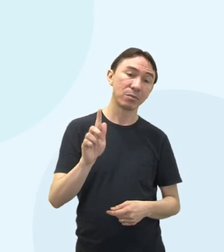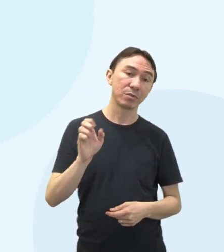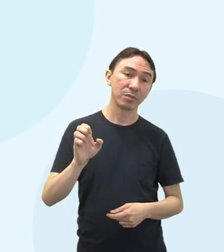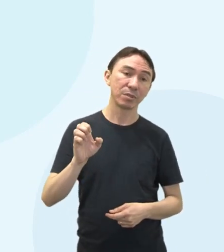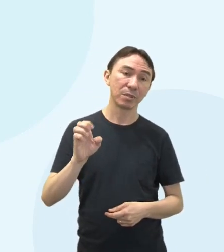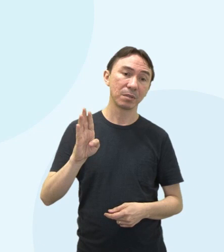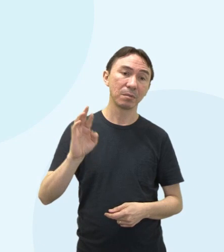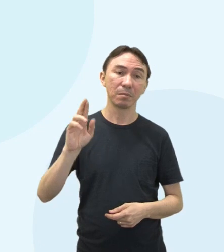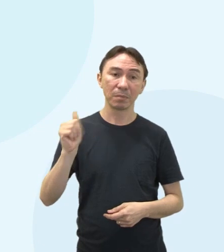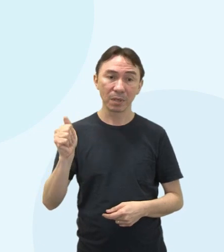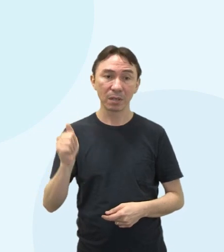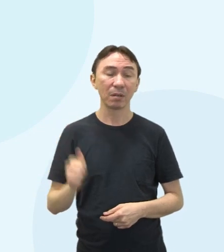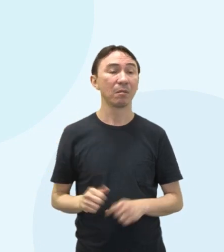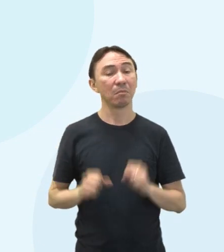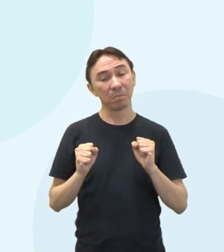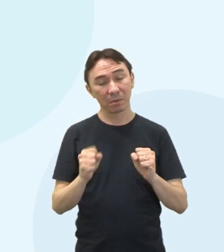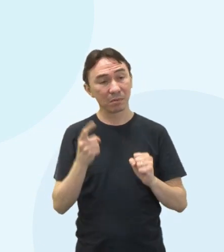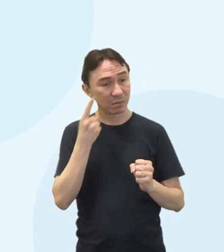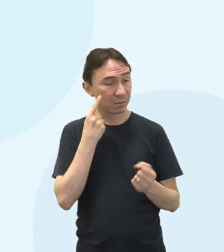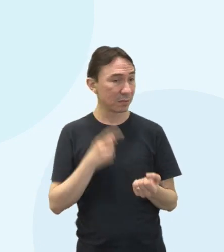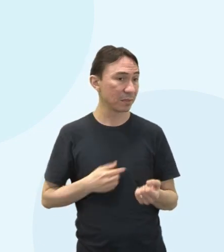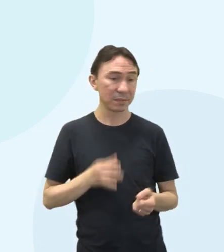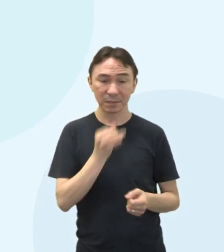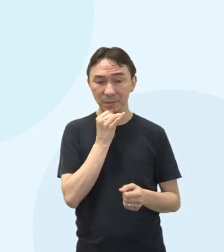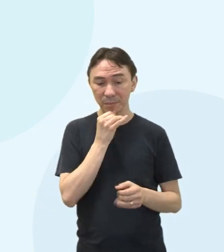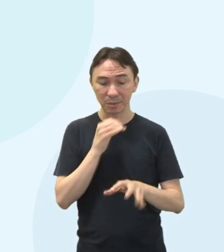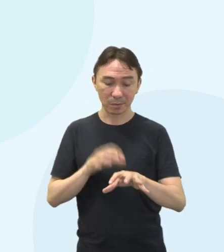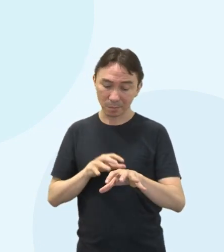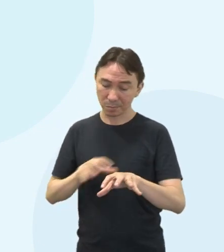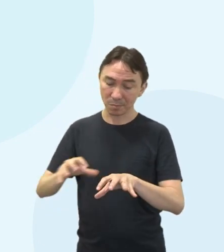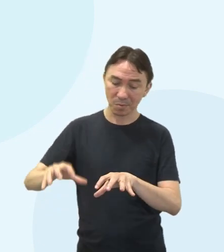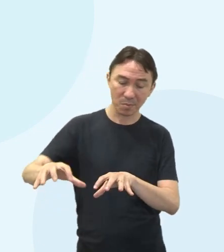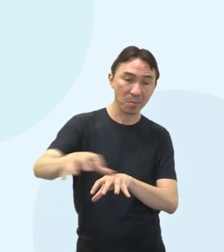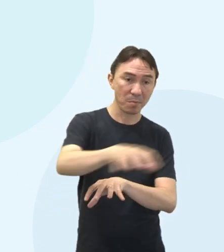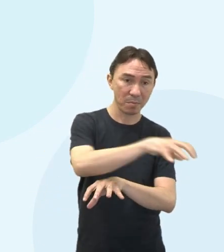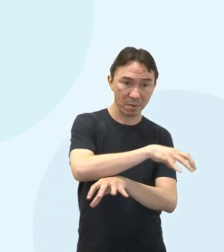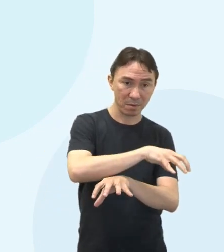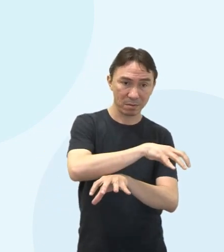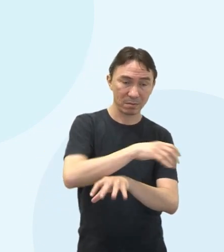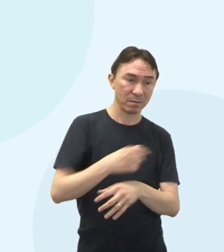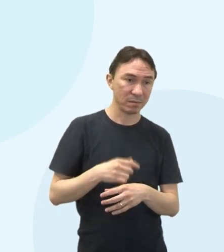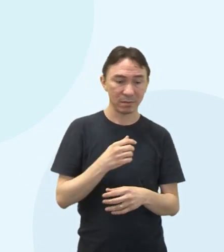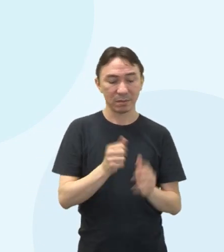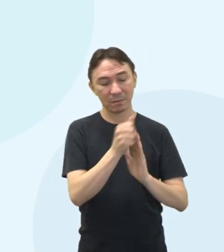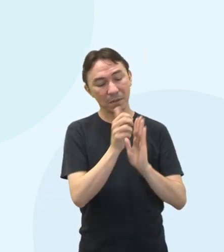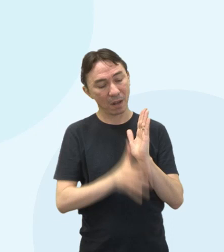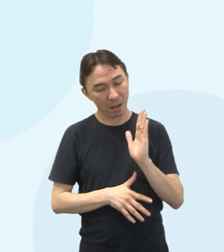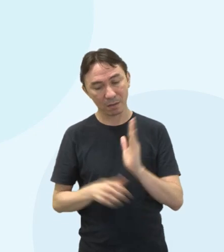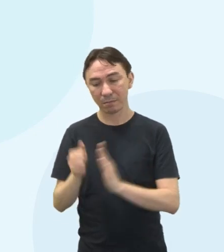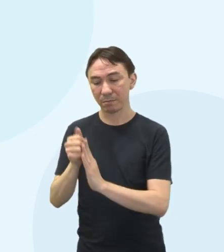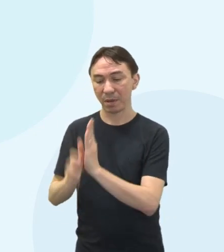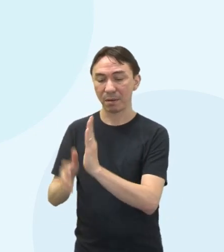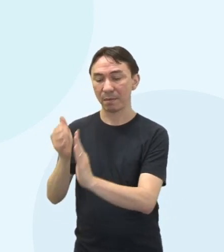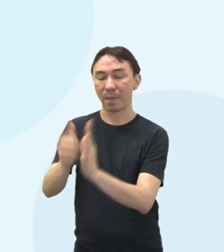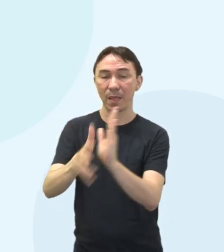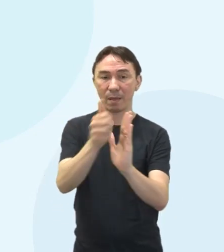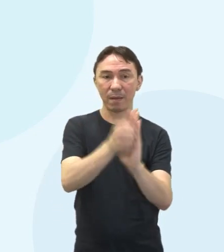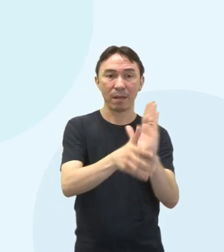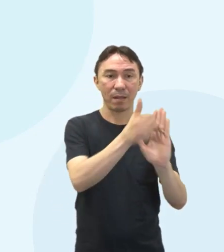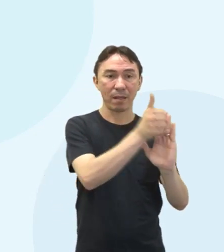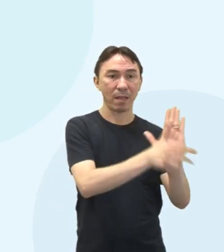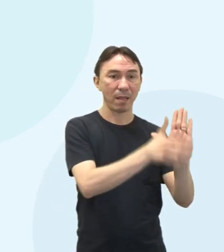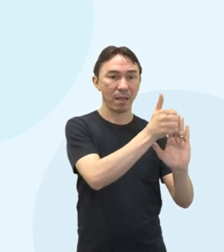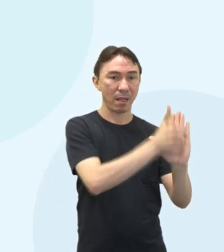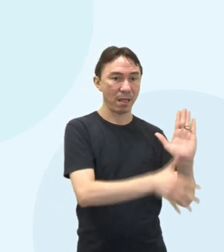de rotação por Estação né Por exemplo criaram uma atividade de cada habilidade fazendo com que os